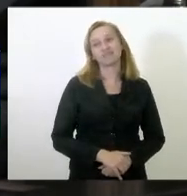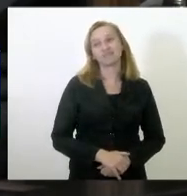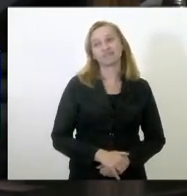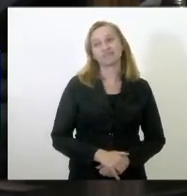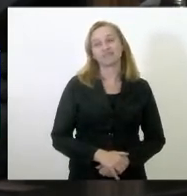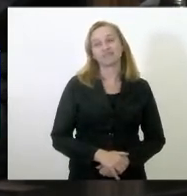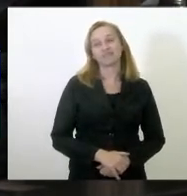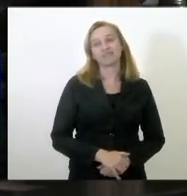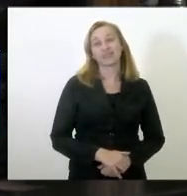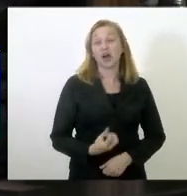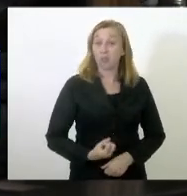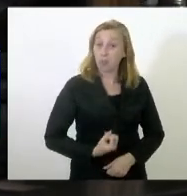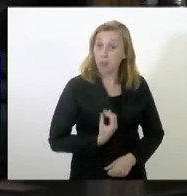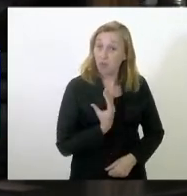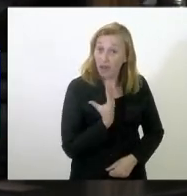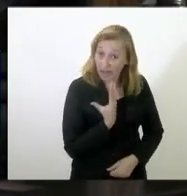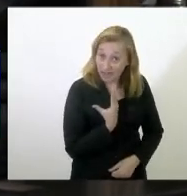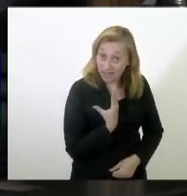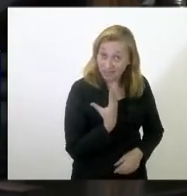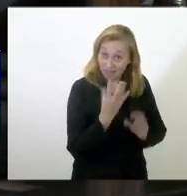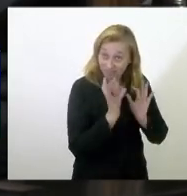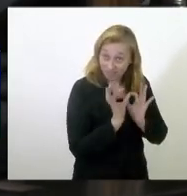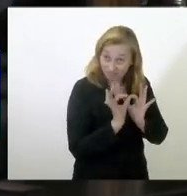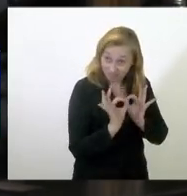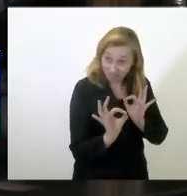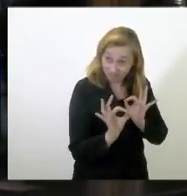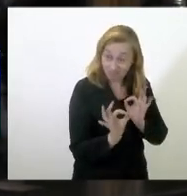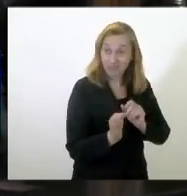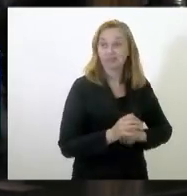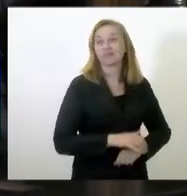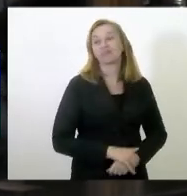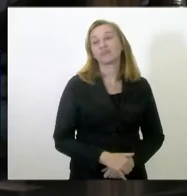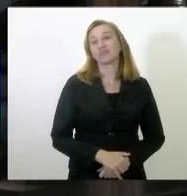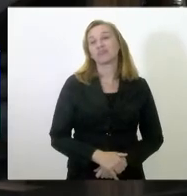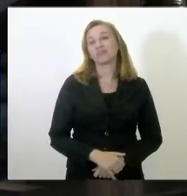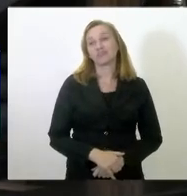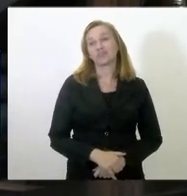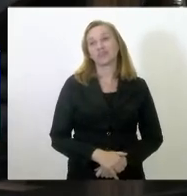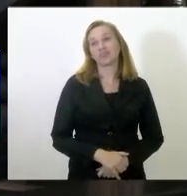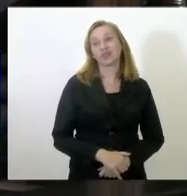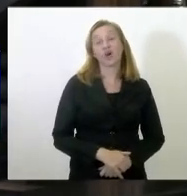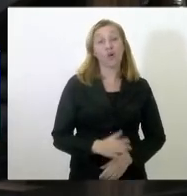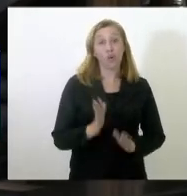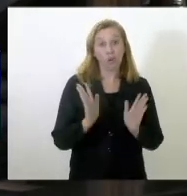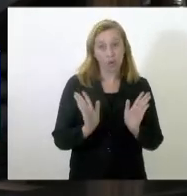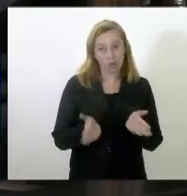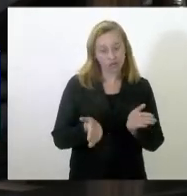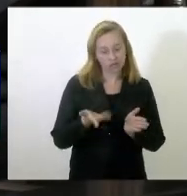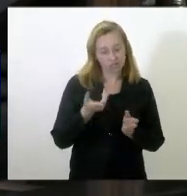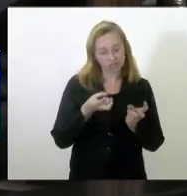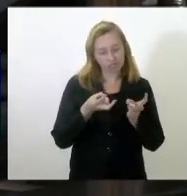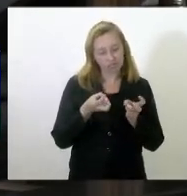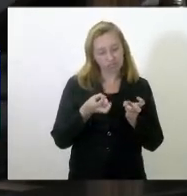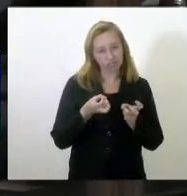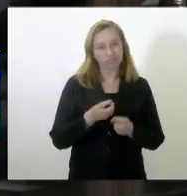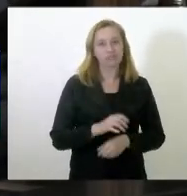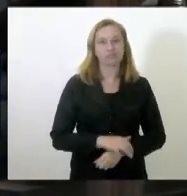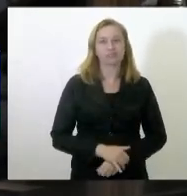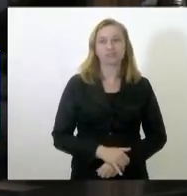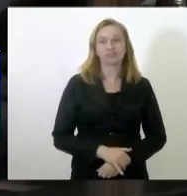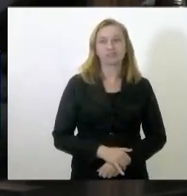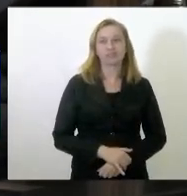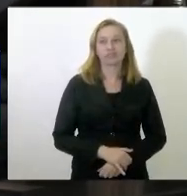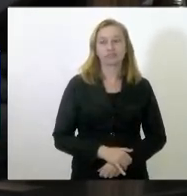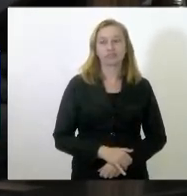na linha poética do presidente, eu hoje verificava que